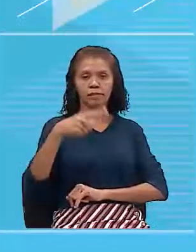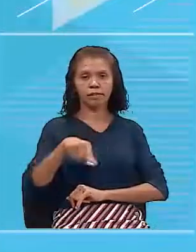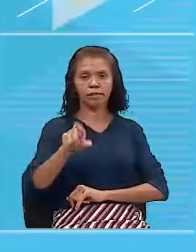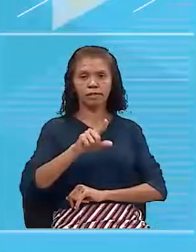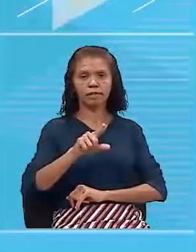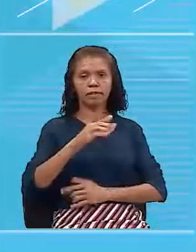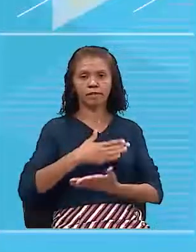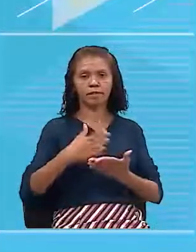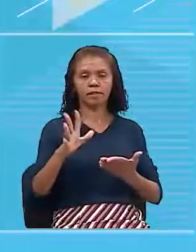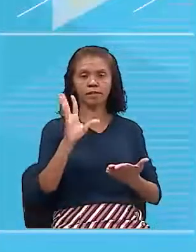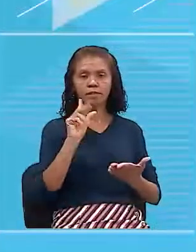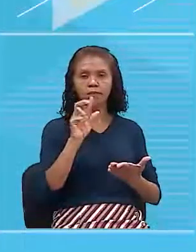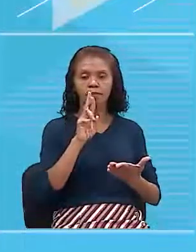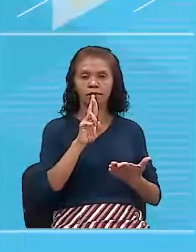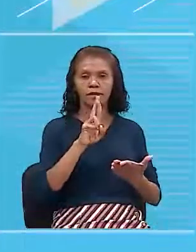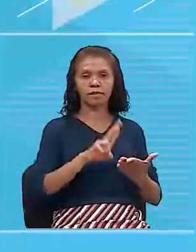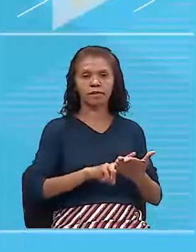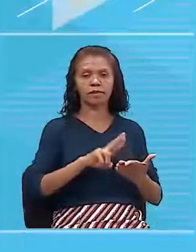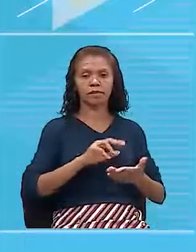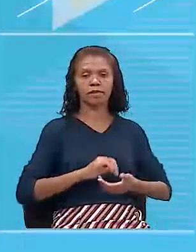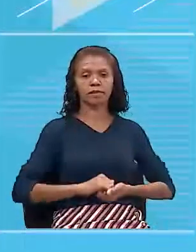vocês começarem a responder